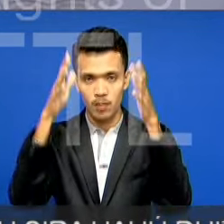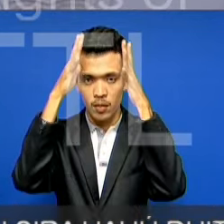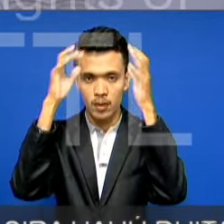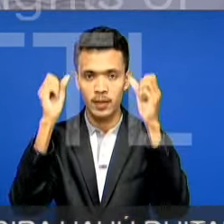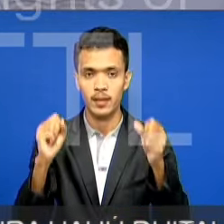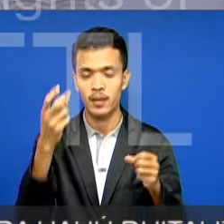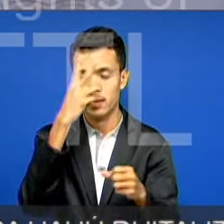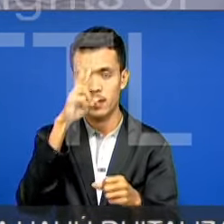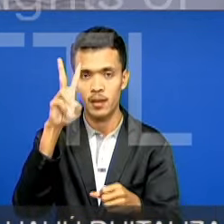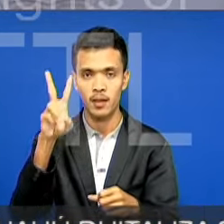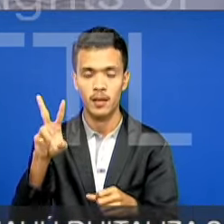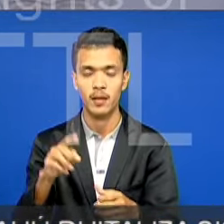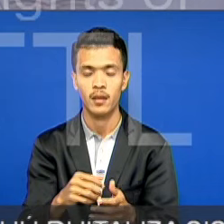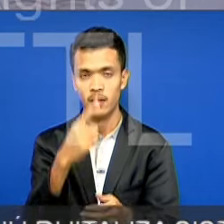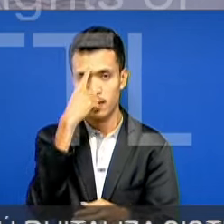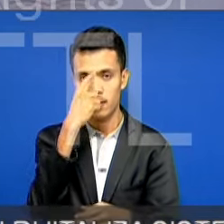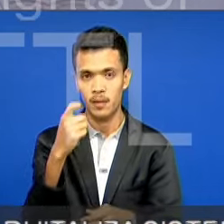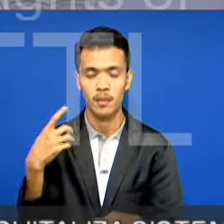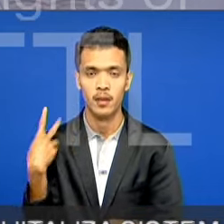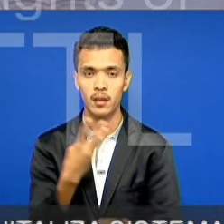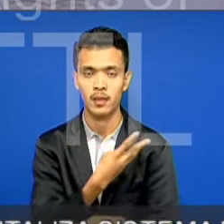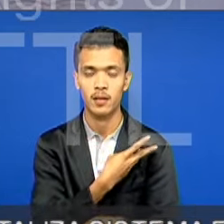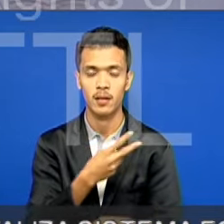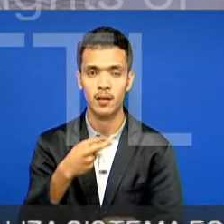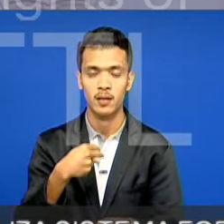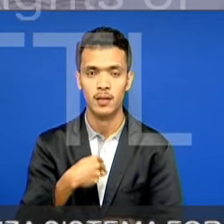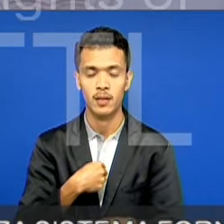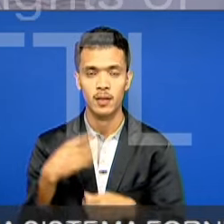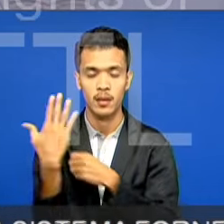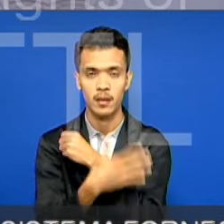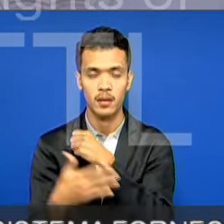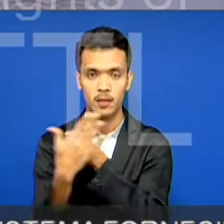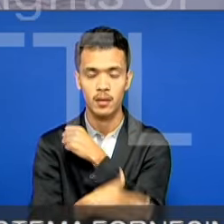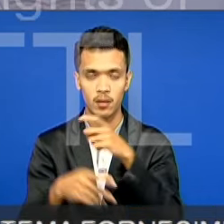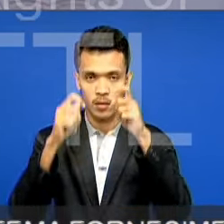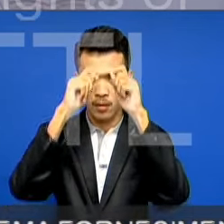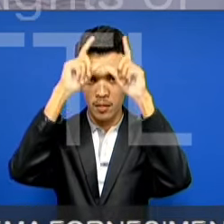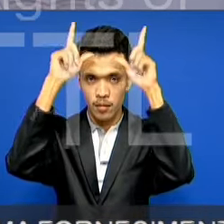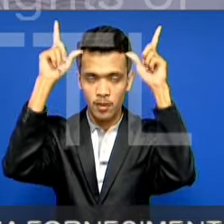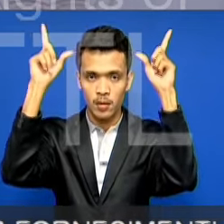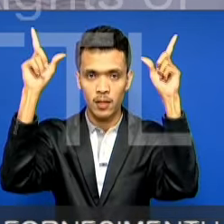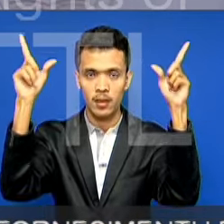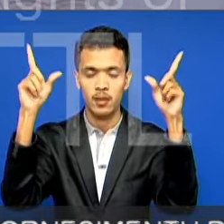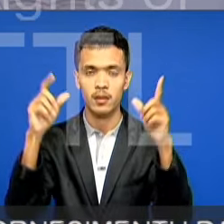ligado ao bairro no bar. Também, e aí tem a Ryan Rasigmos,